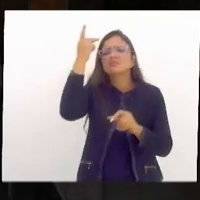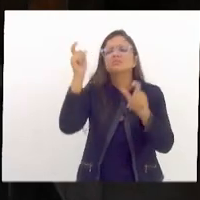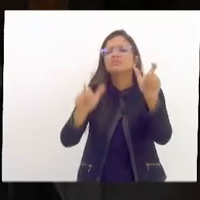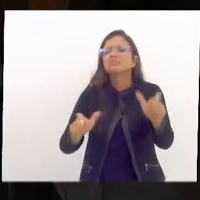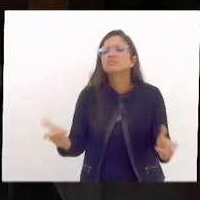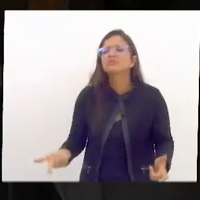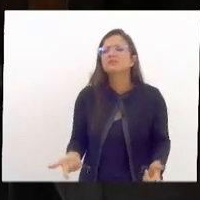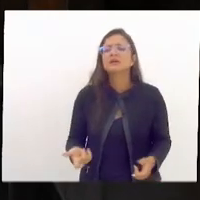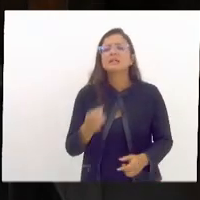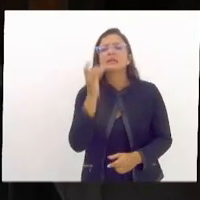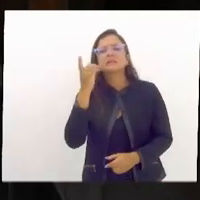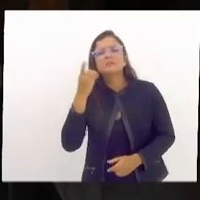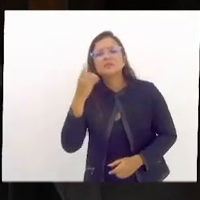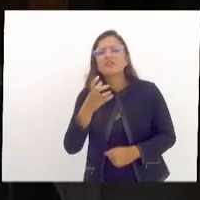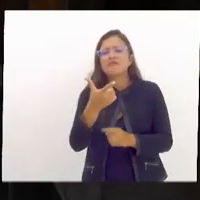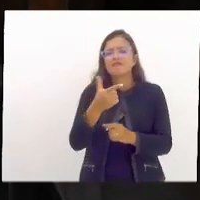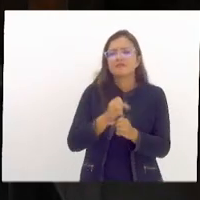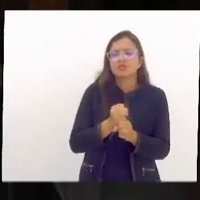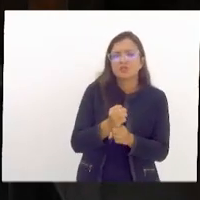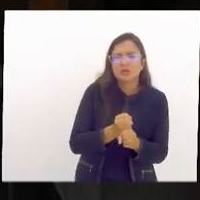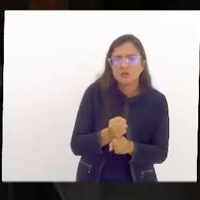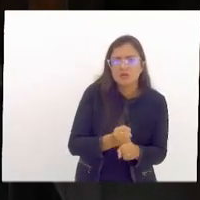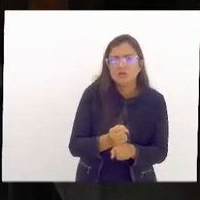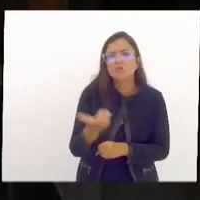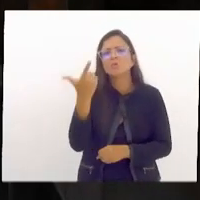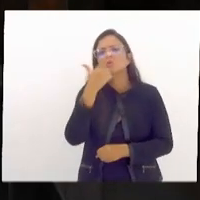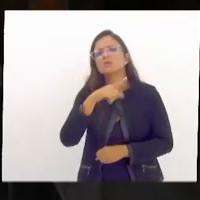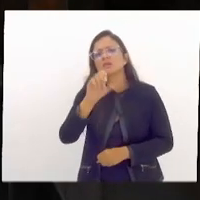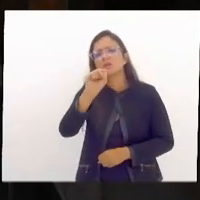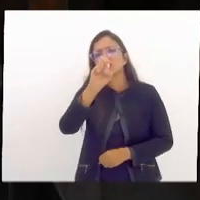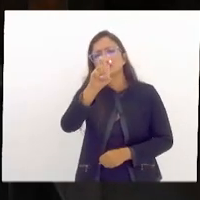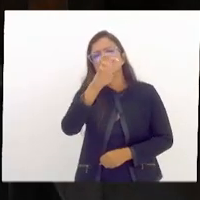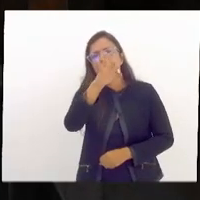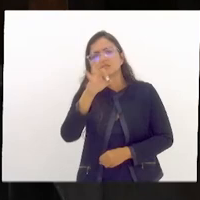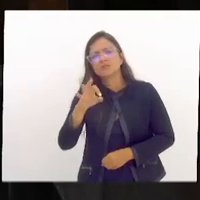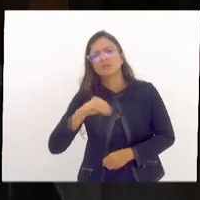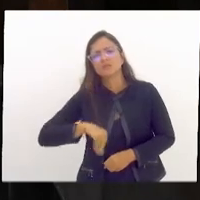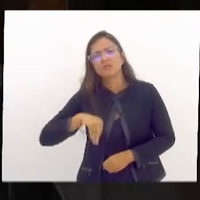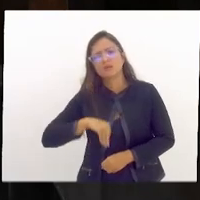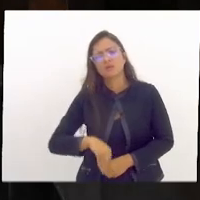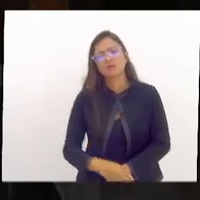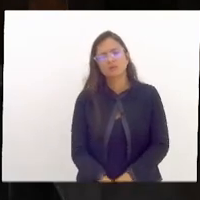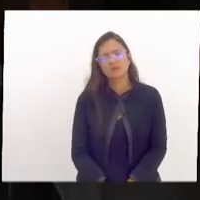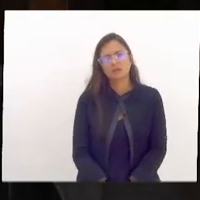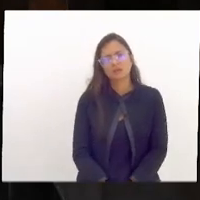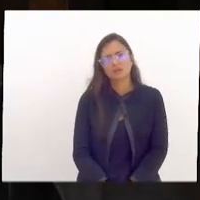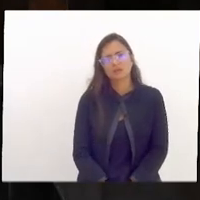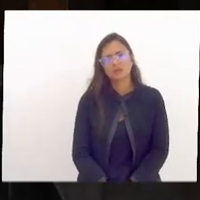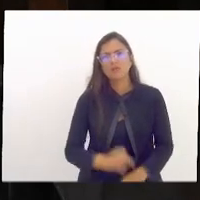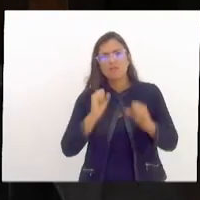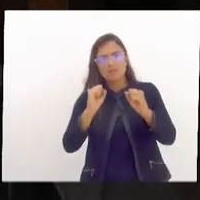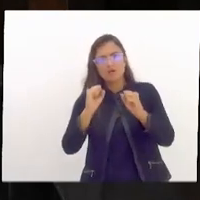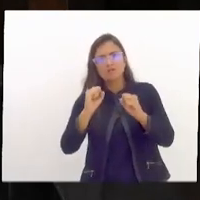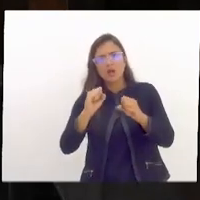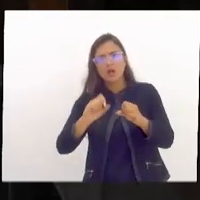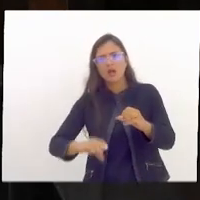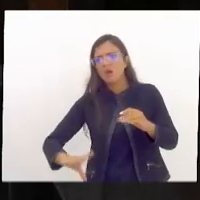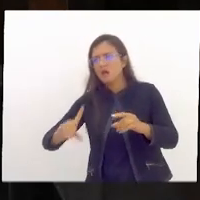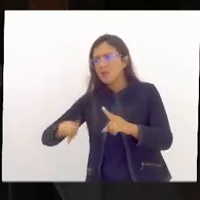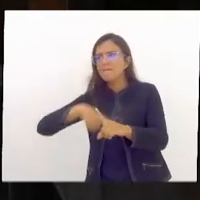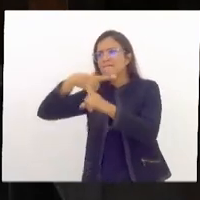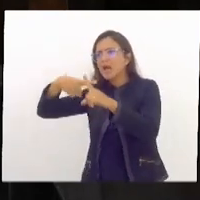ficar aqui 20 anos e se aposentar com 85% do provento, podendo acumular isso ainda com